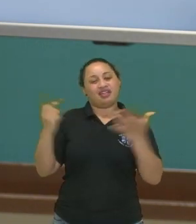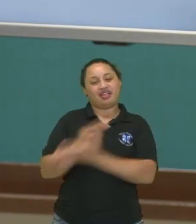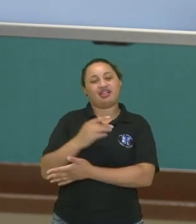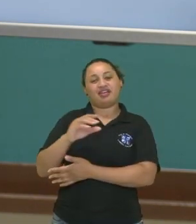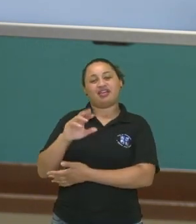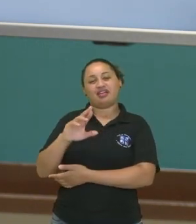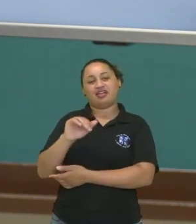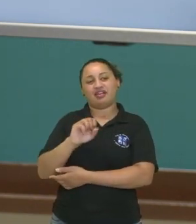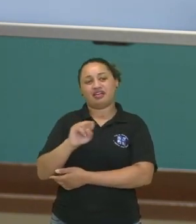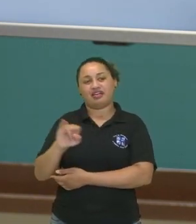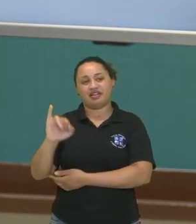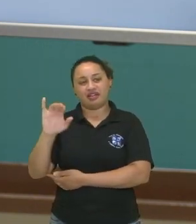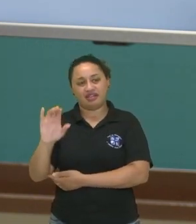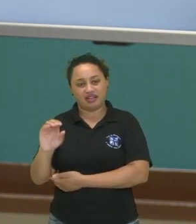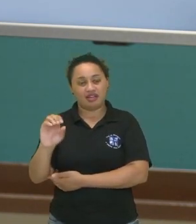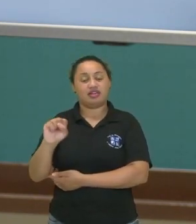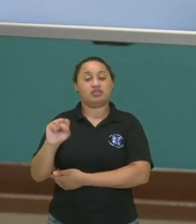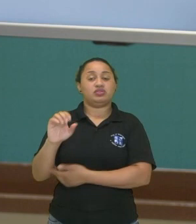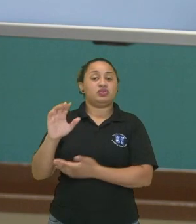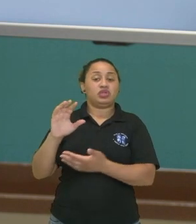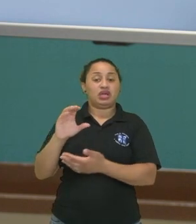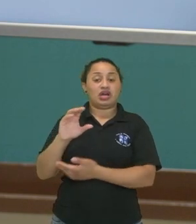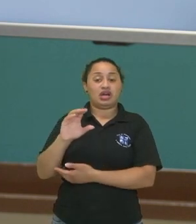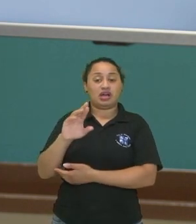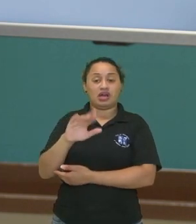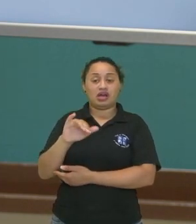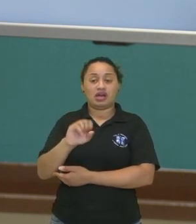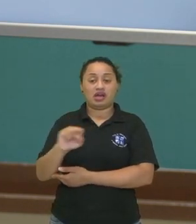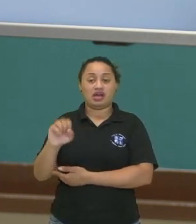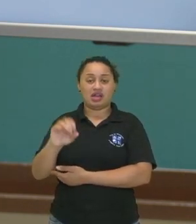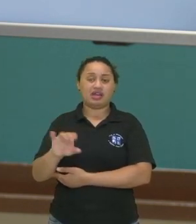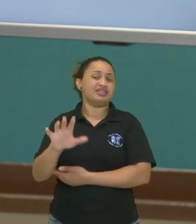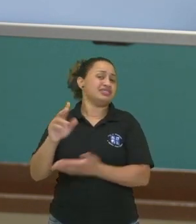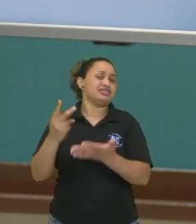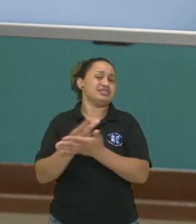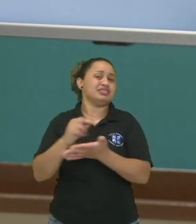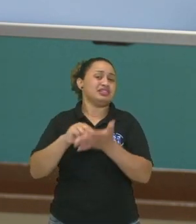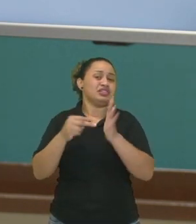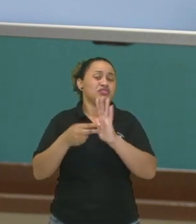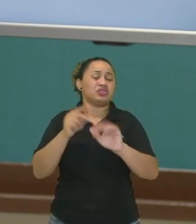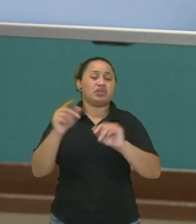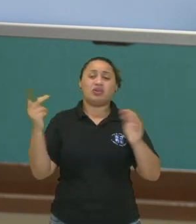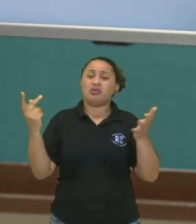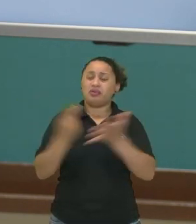fala assim que é um erro crasso, significa que é um erro assim muito primário, uma coisa muito,